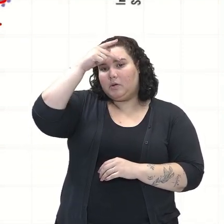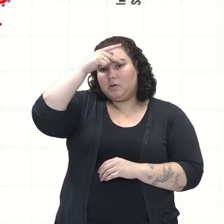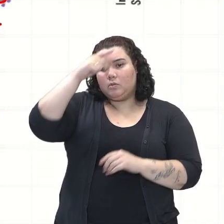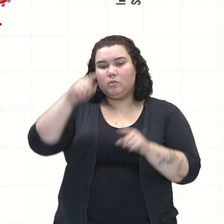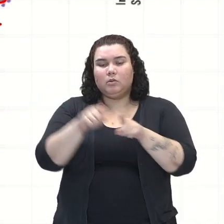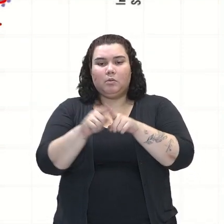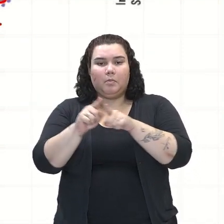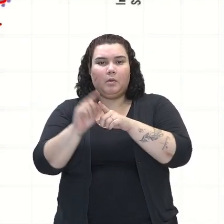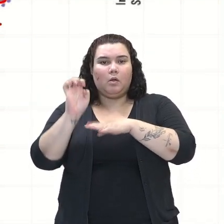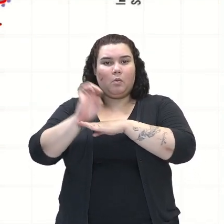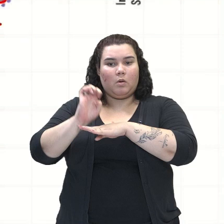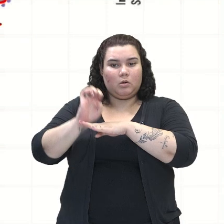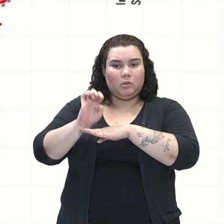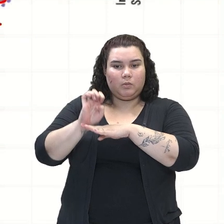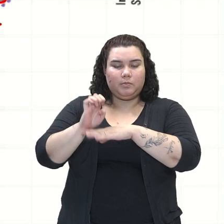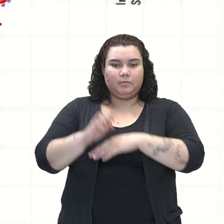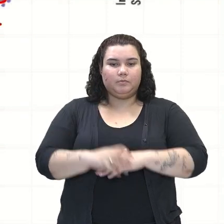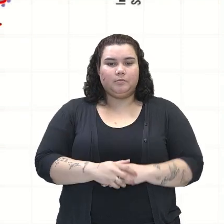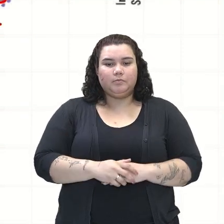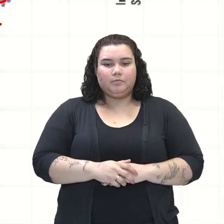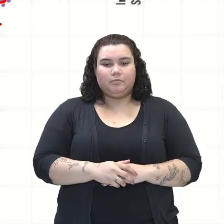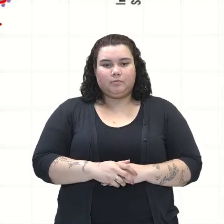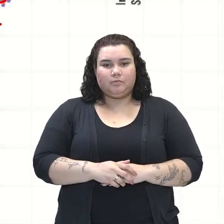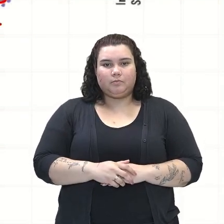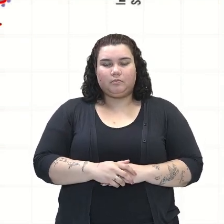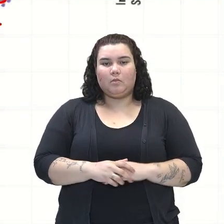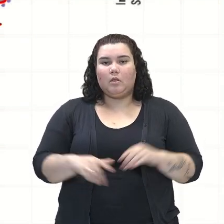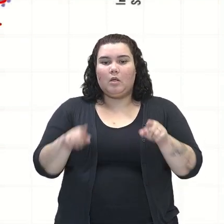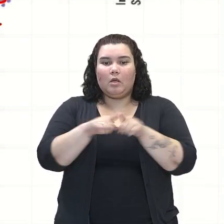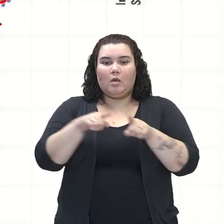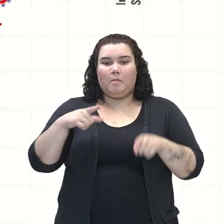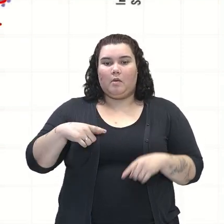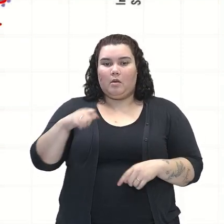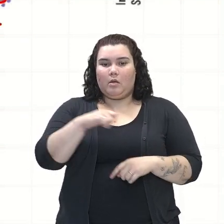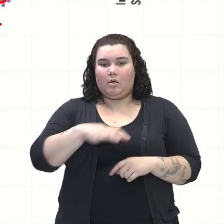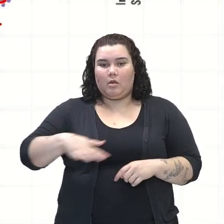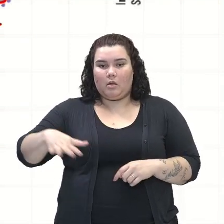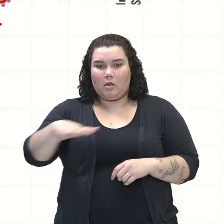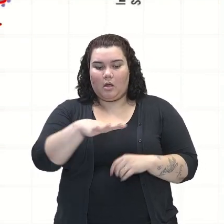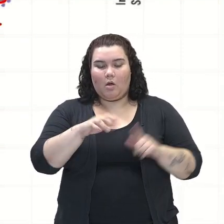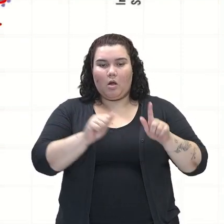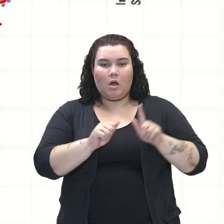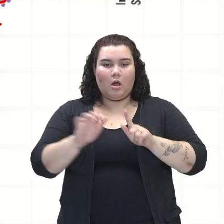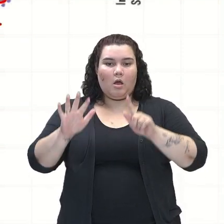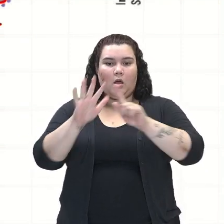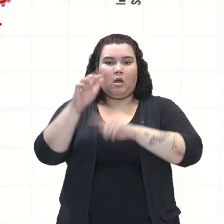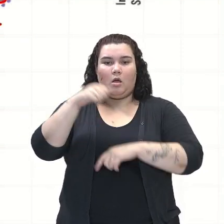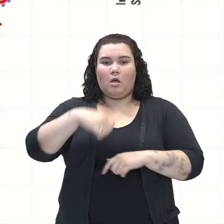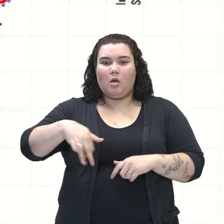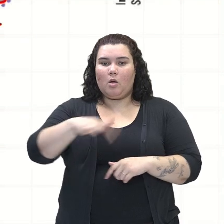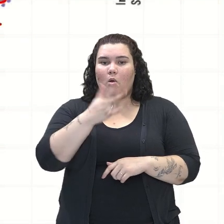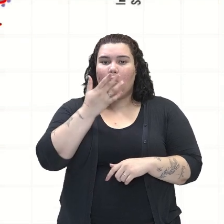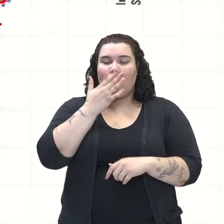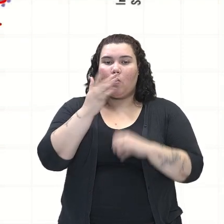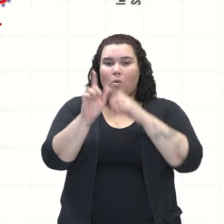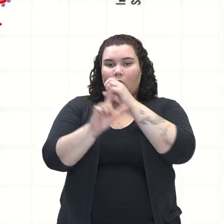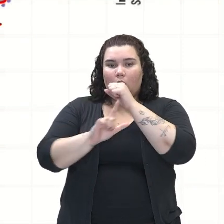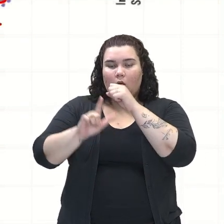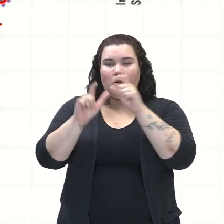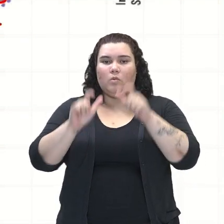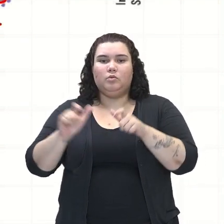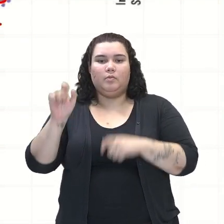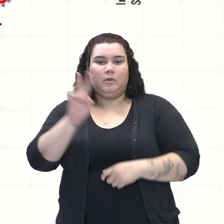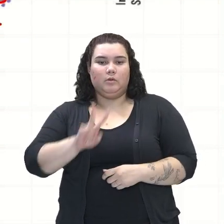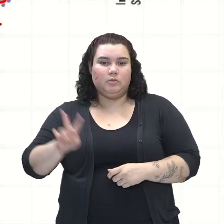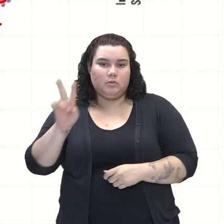no Equador, certo? E temos também as áreas de extração e reservas de gás, que são essas áreas em laranja, presentes na